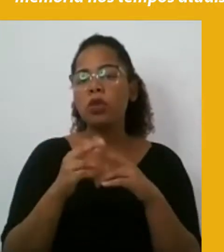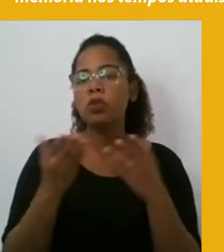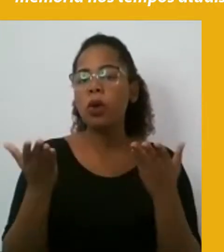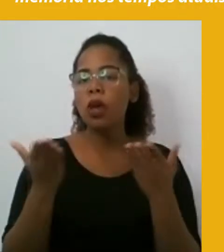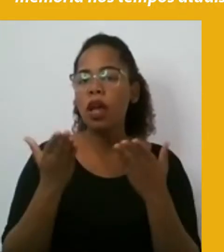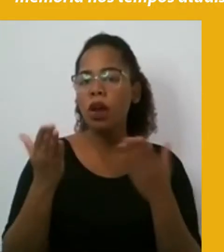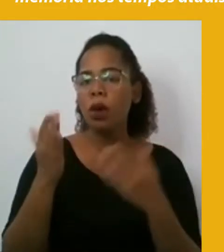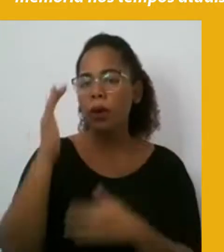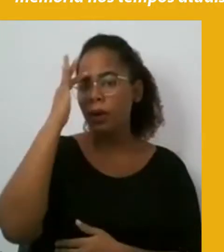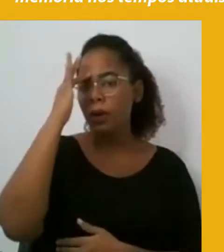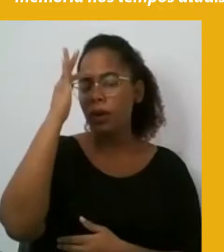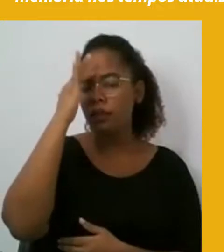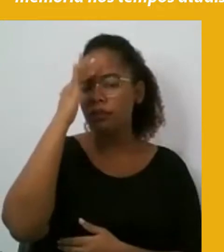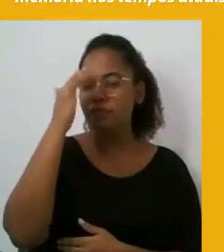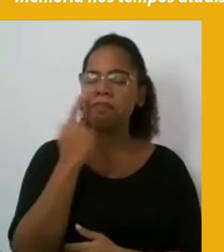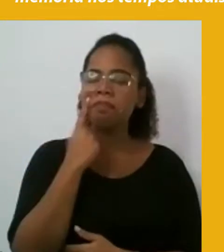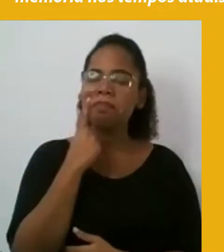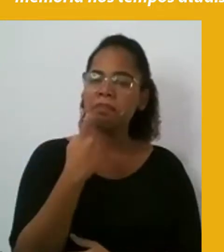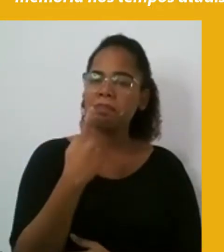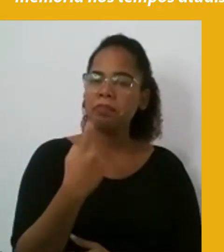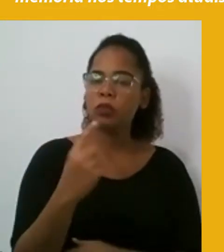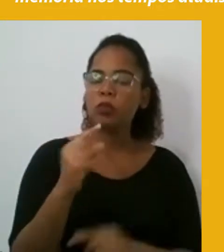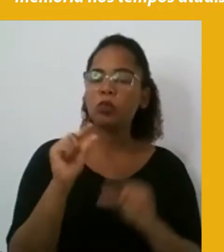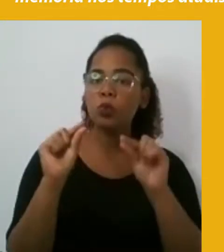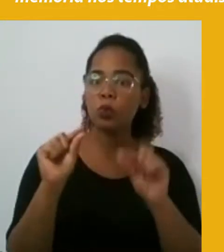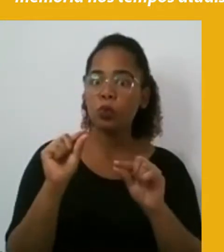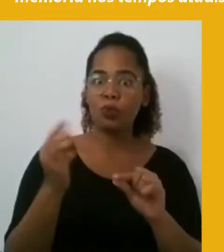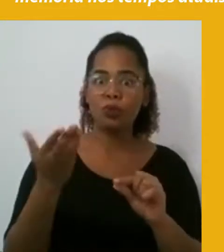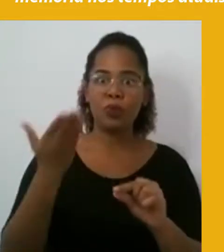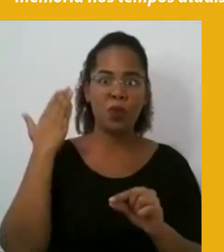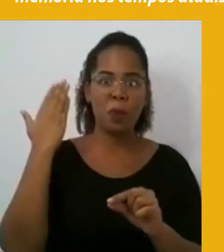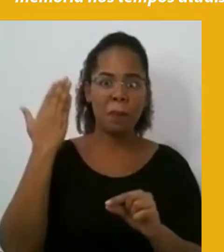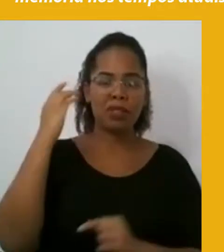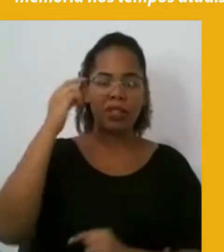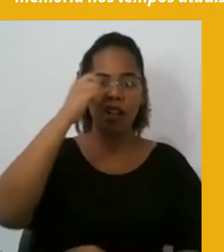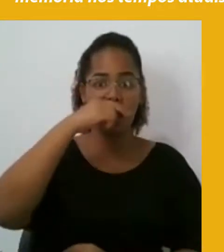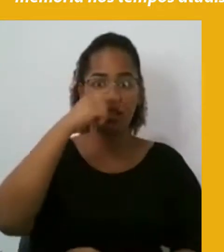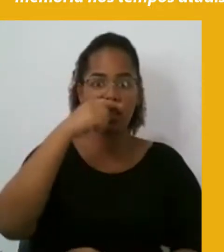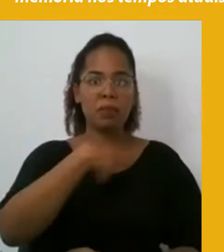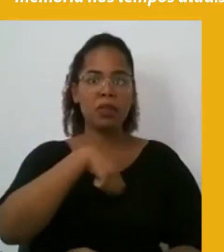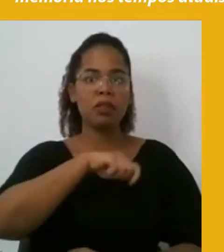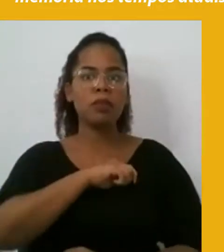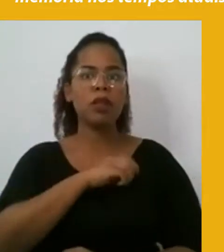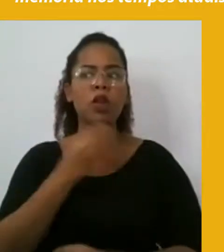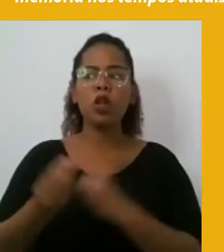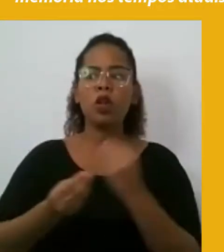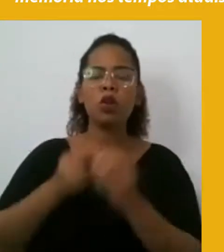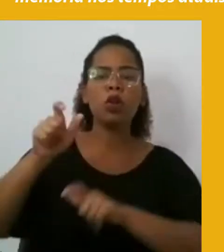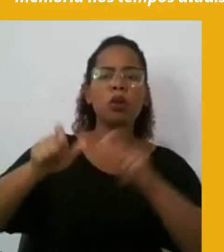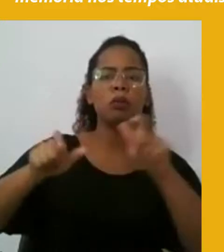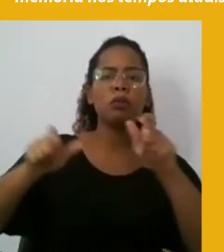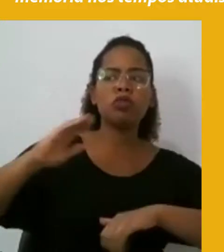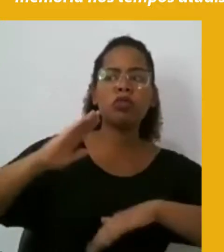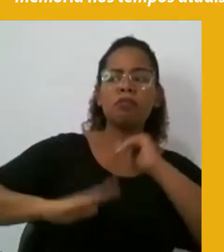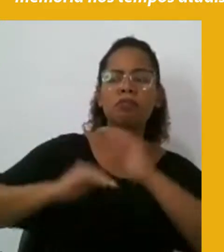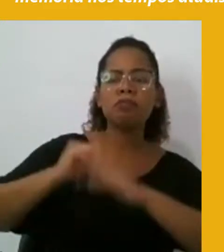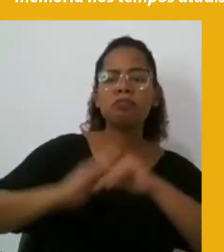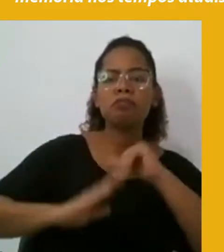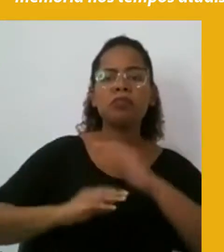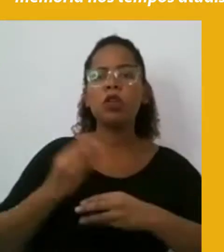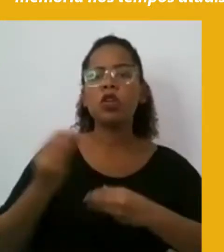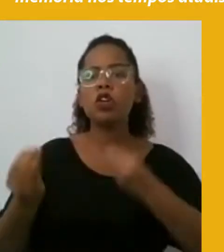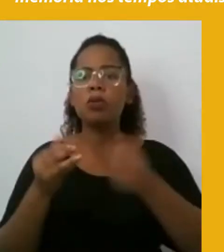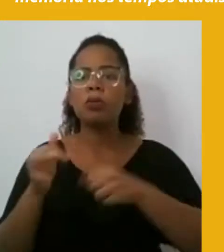durante este evento as pessoas estavam lidando com aquele evento? Como elas processaram, como elas, enfim,